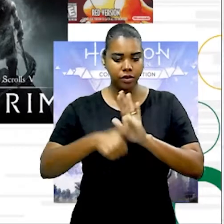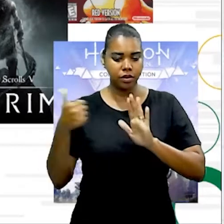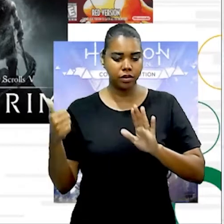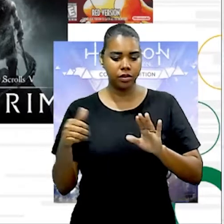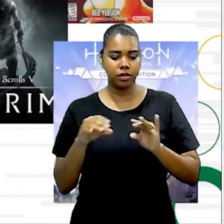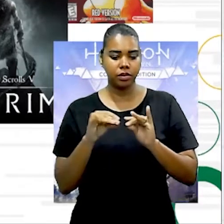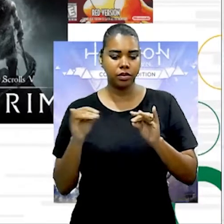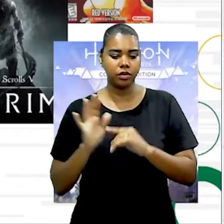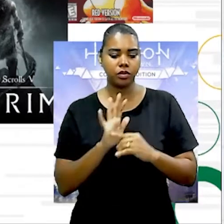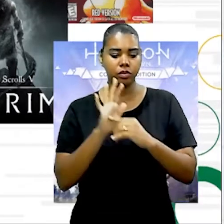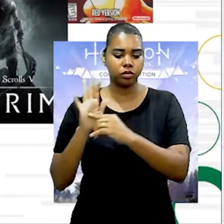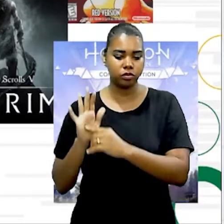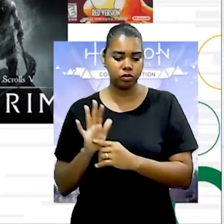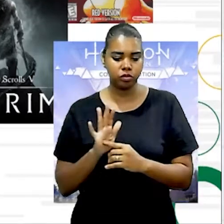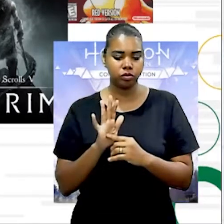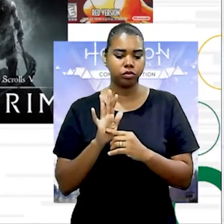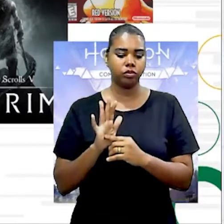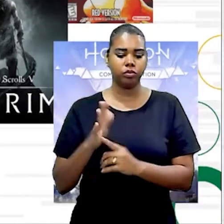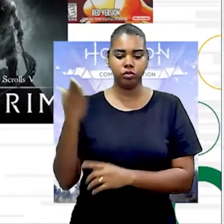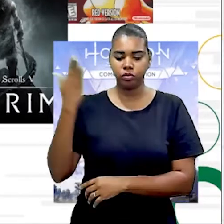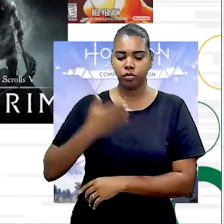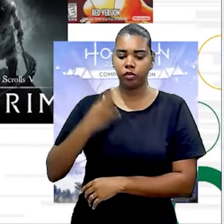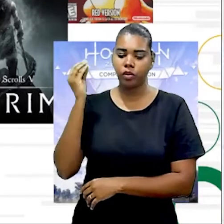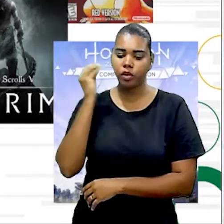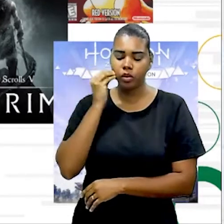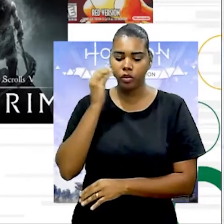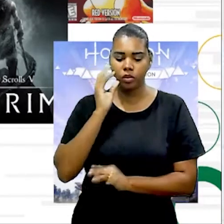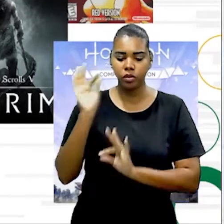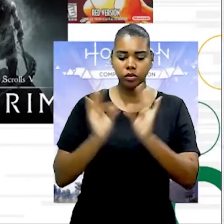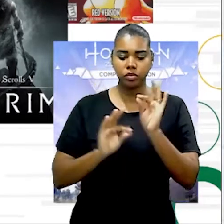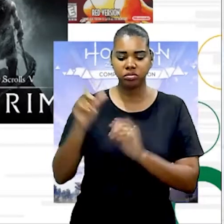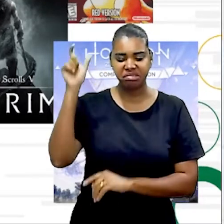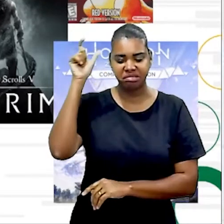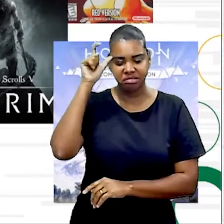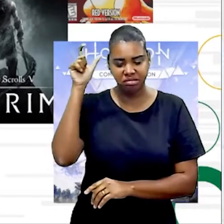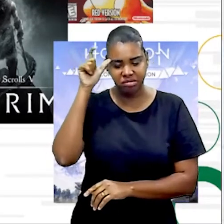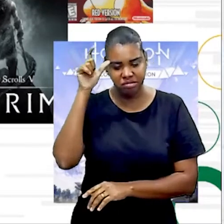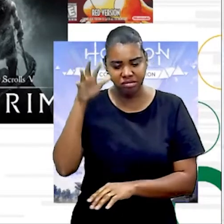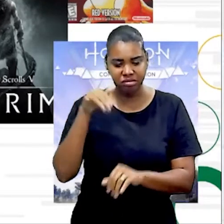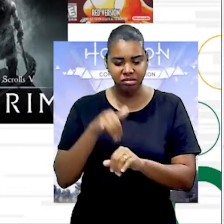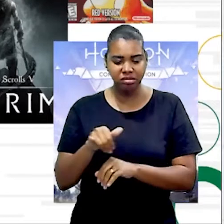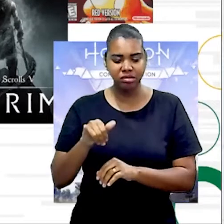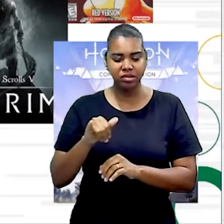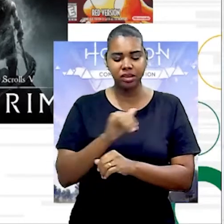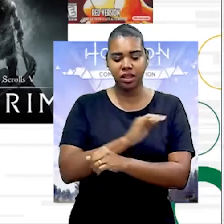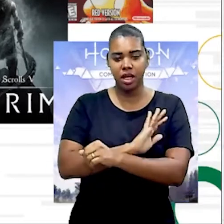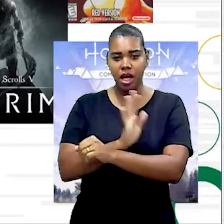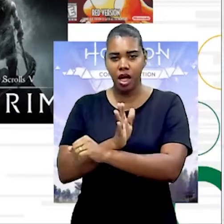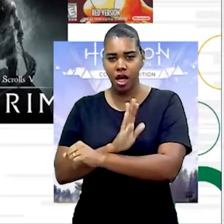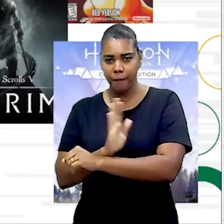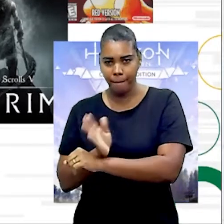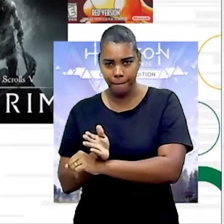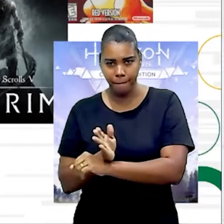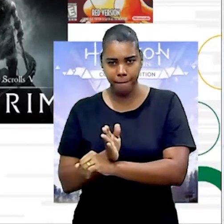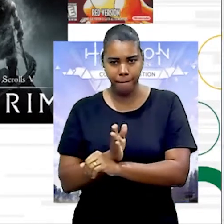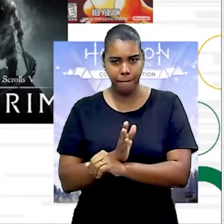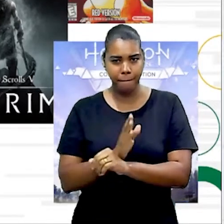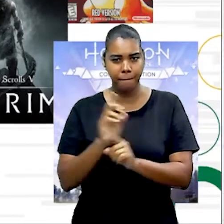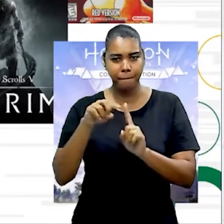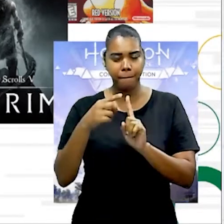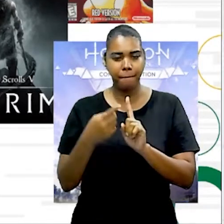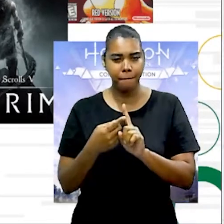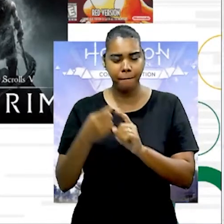ou travessia umbral, teste de aliados de inimigos, a barriga da baleia, a maior parte da